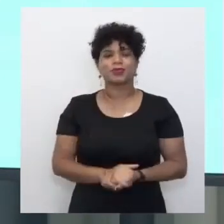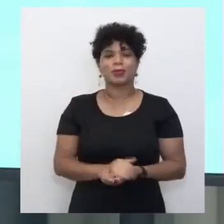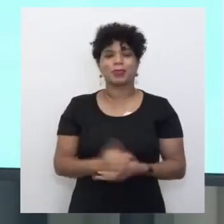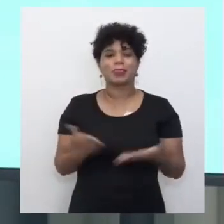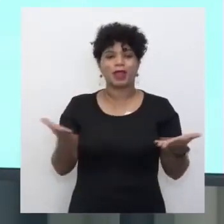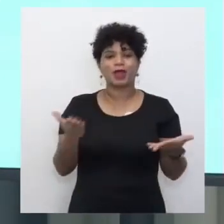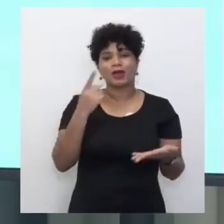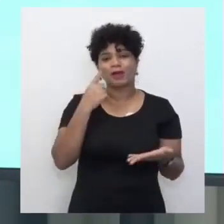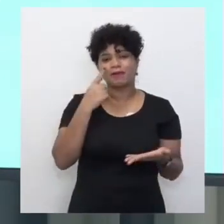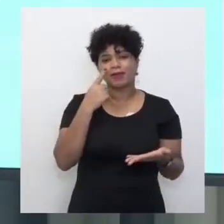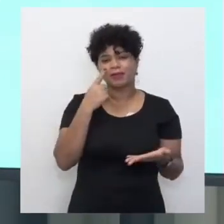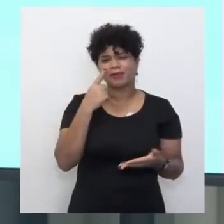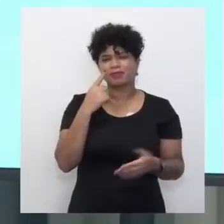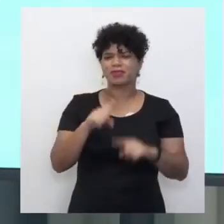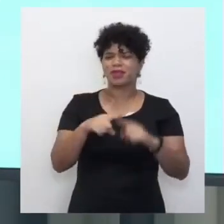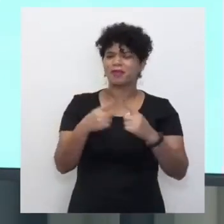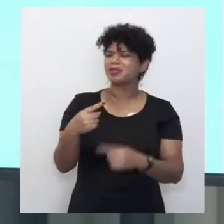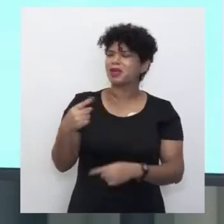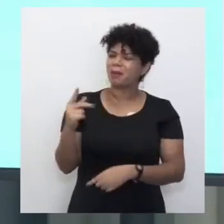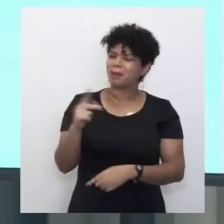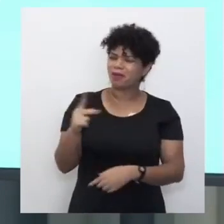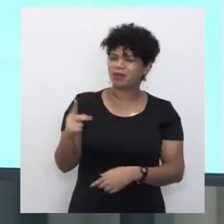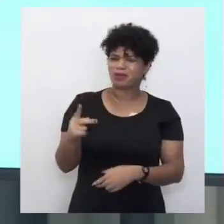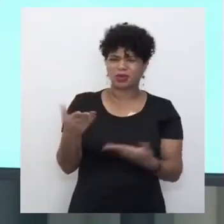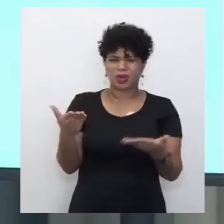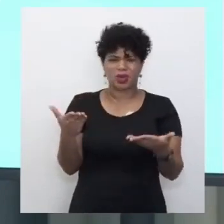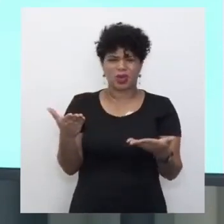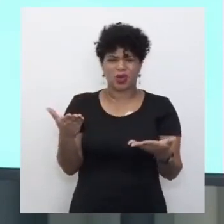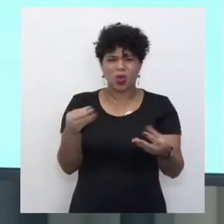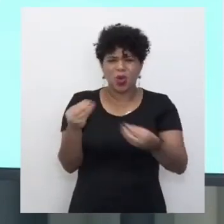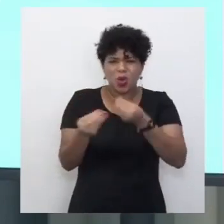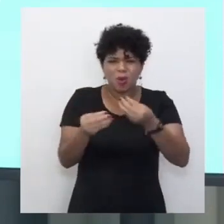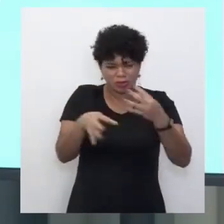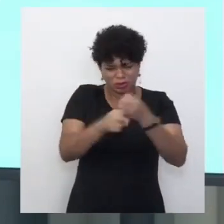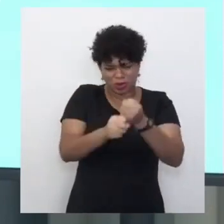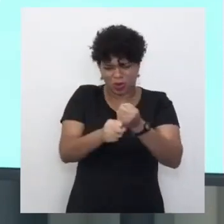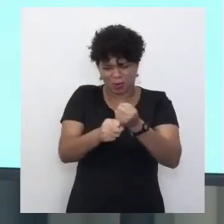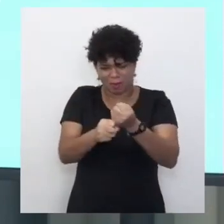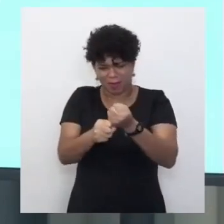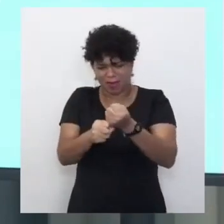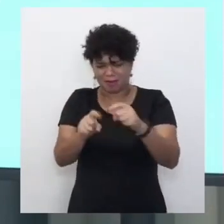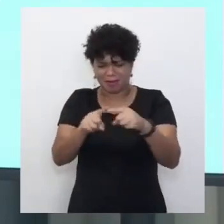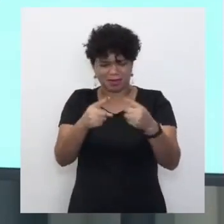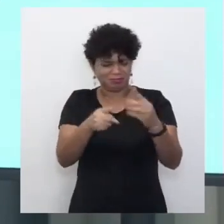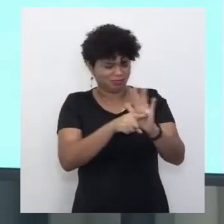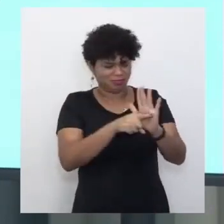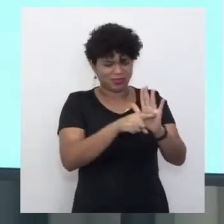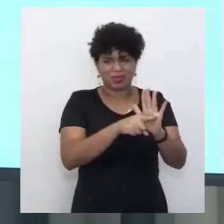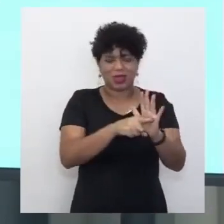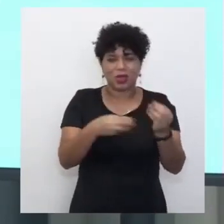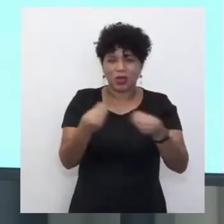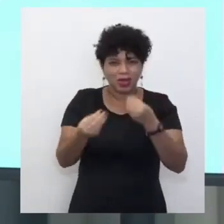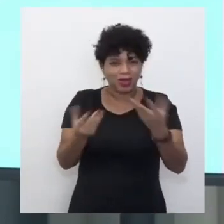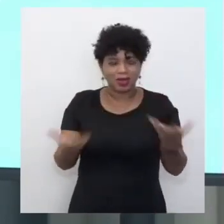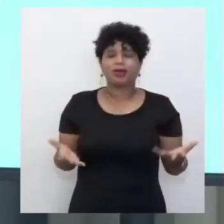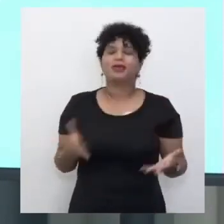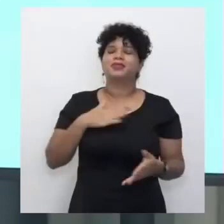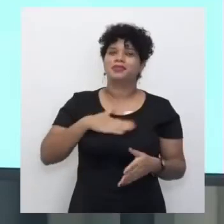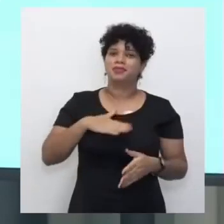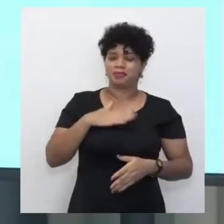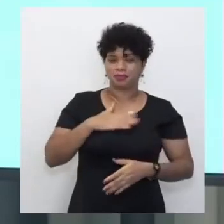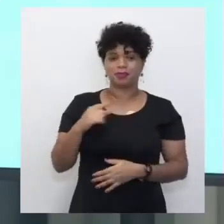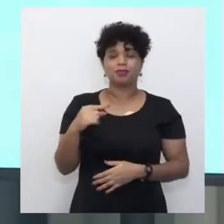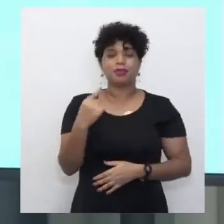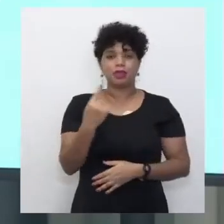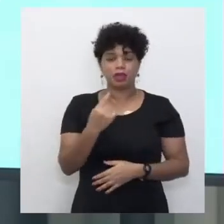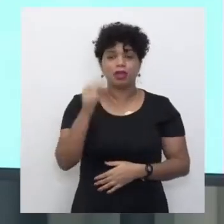Agora, você fala, professora, o que é isso? Produto da soma pela subtração? Sim, nós precisamos relembrar